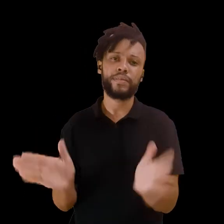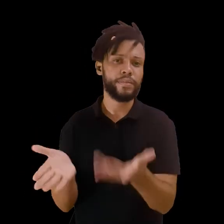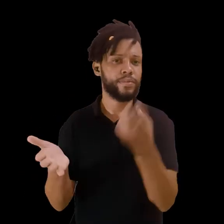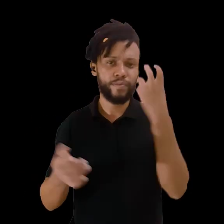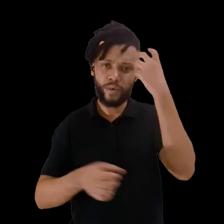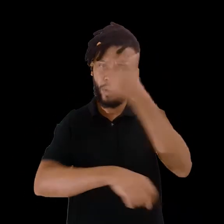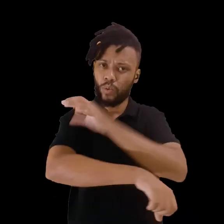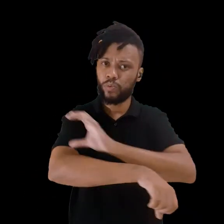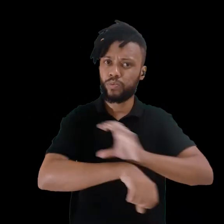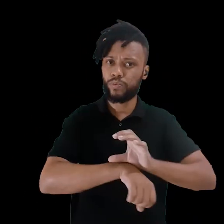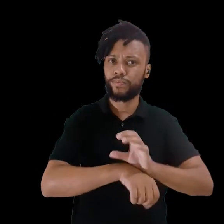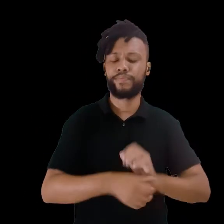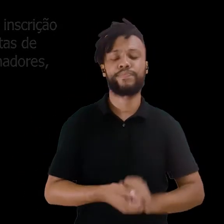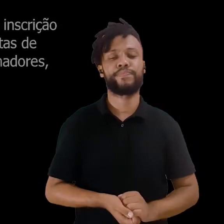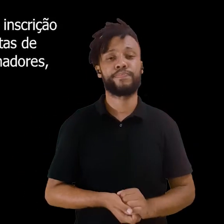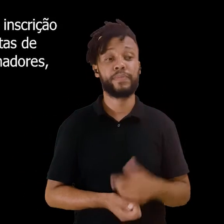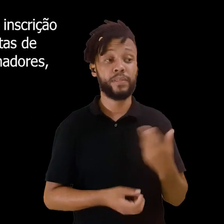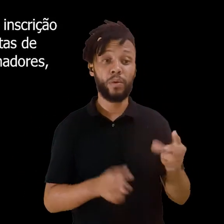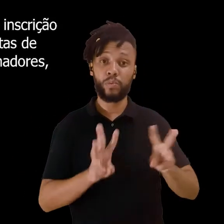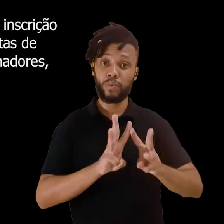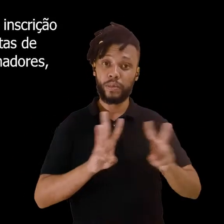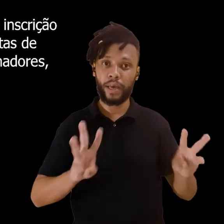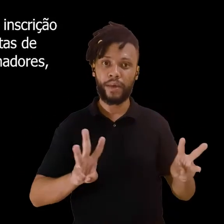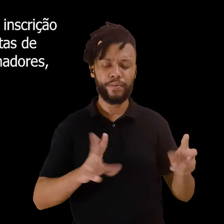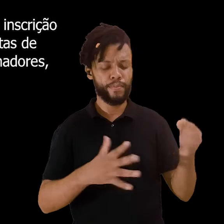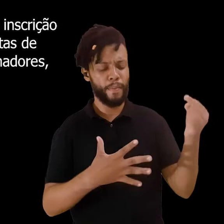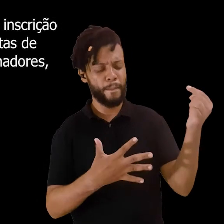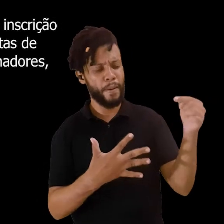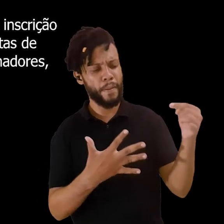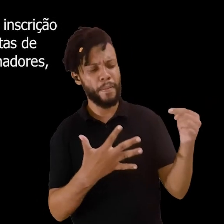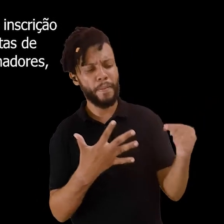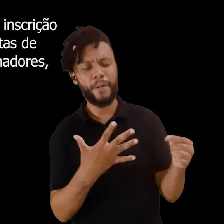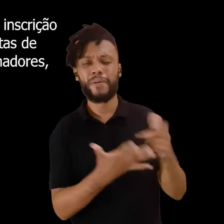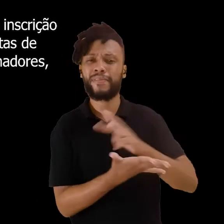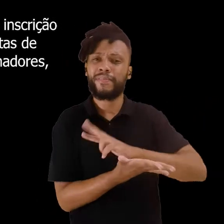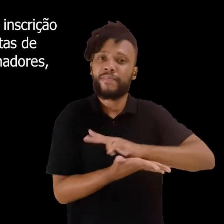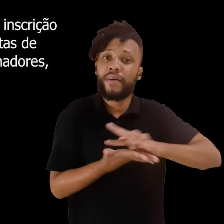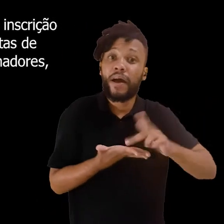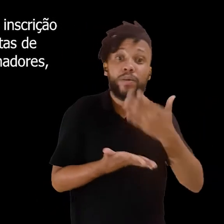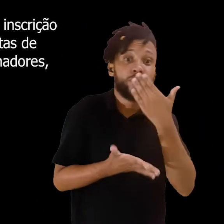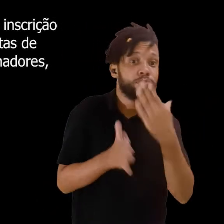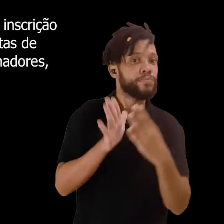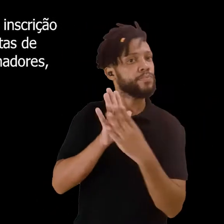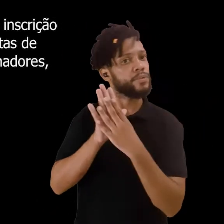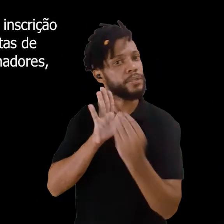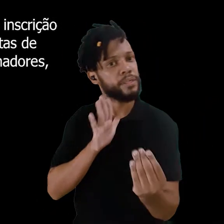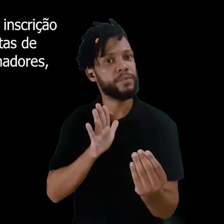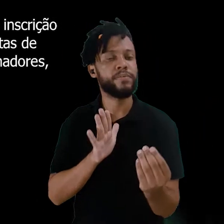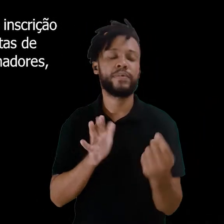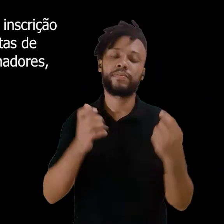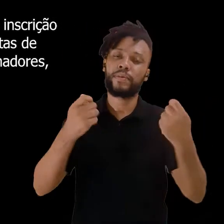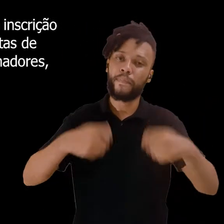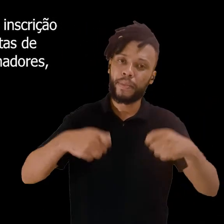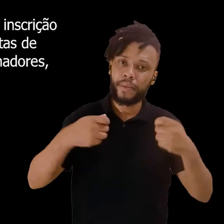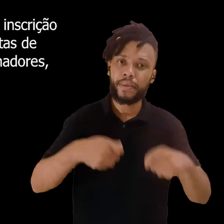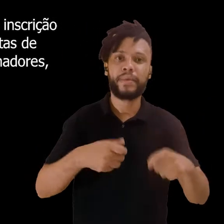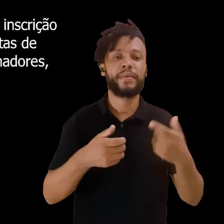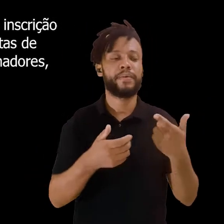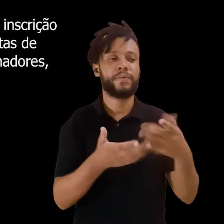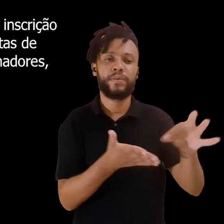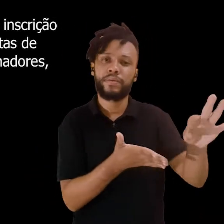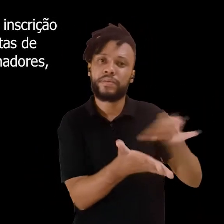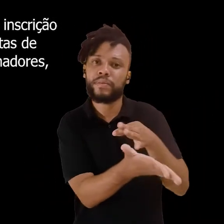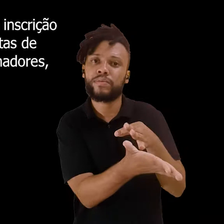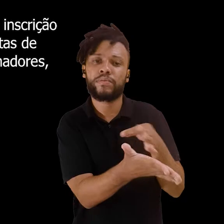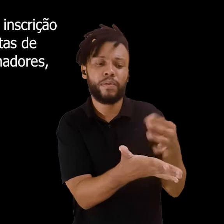Então, lá nesse site, você vai encontrar todos os modelos de anexos necessários para sua inscrição, tudo que você